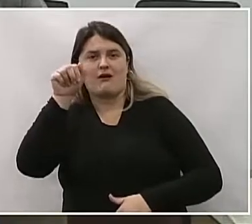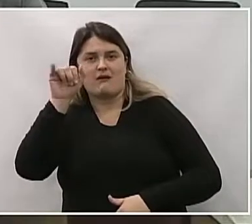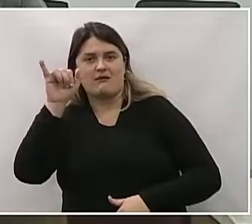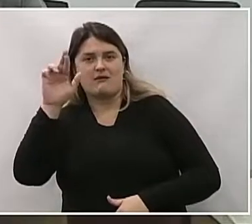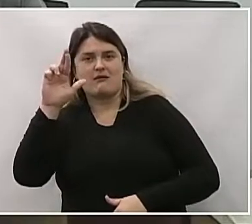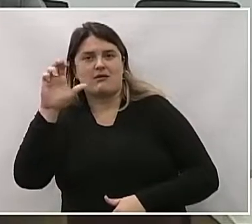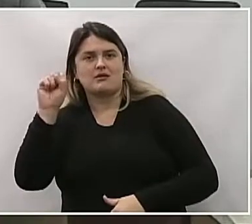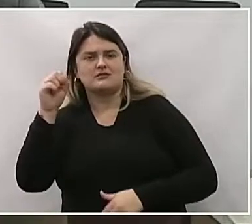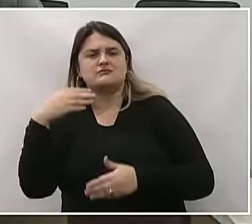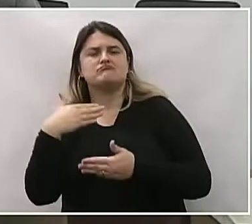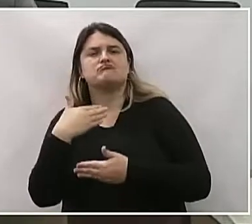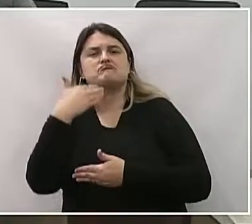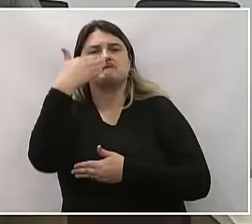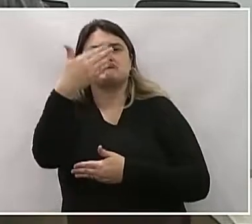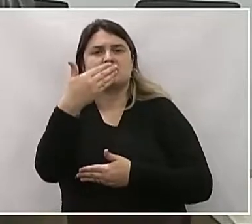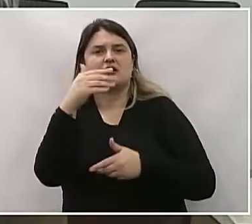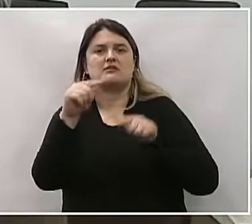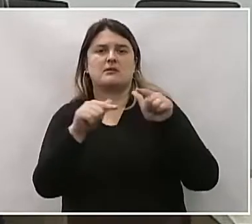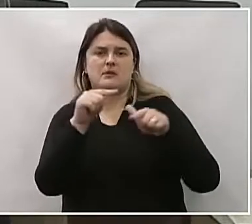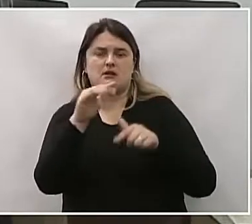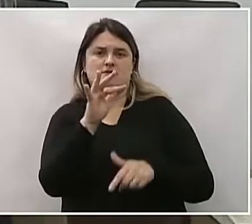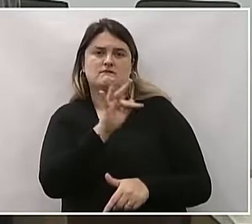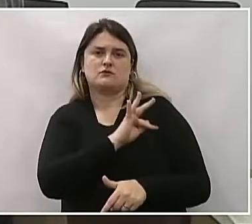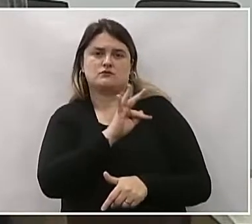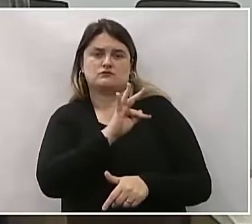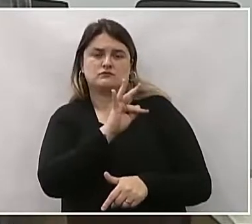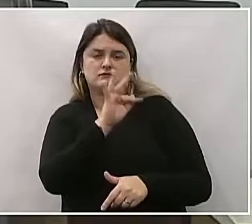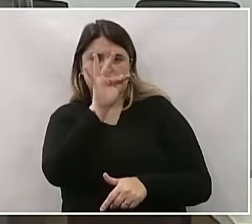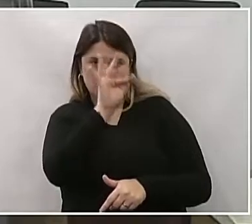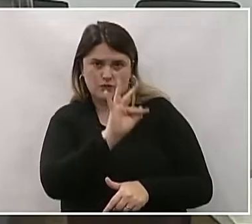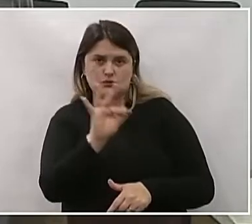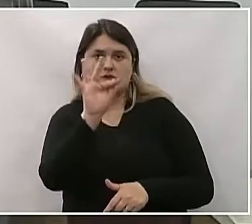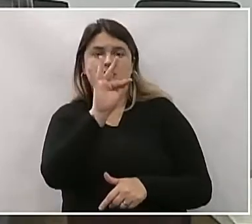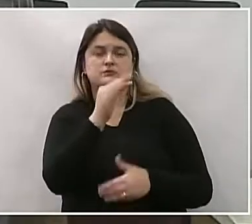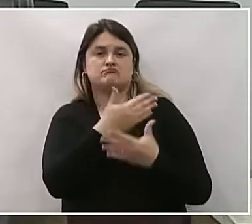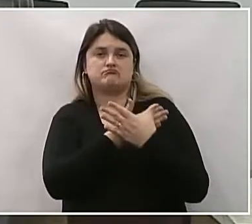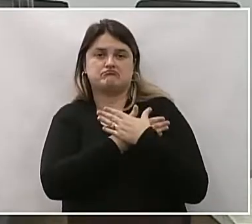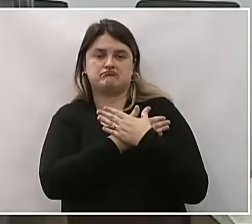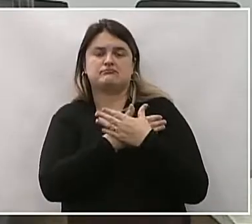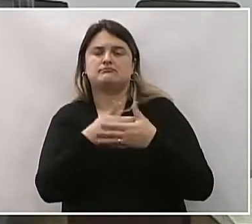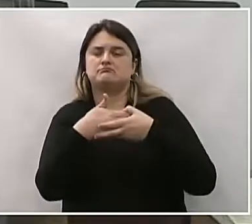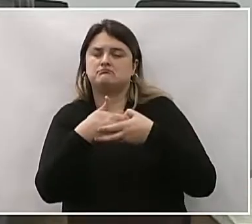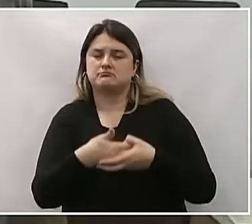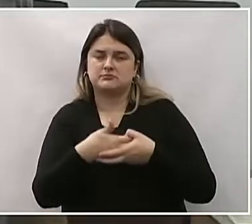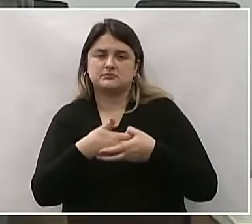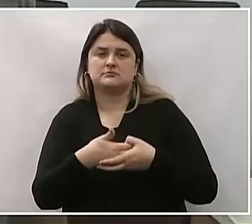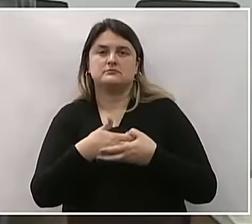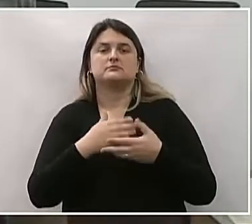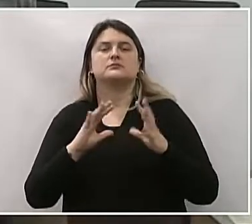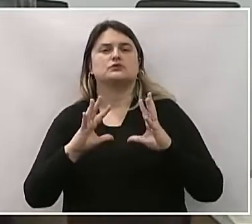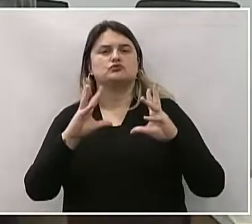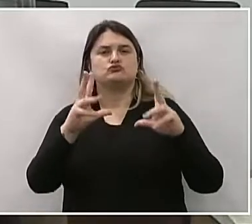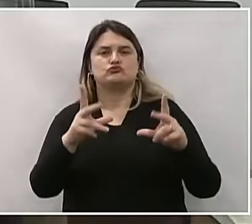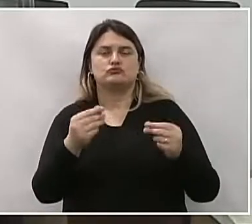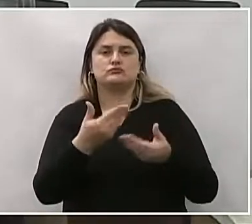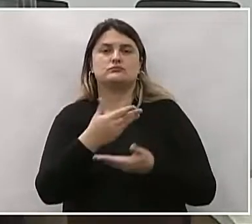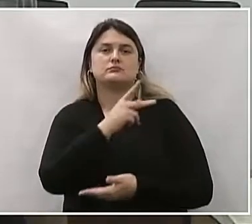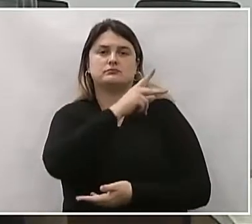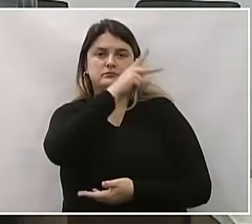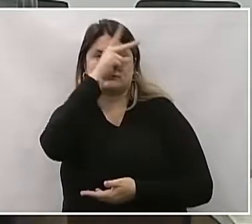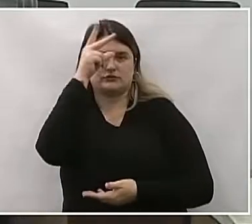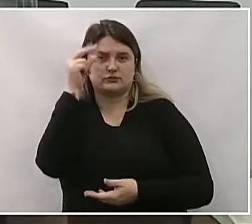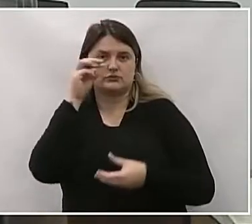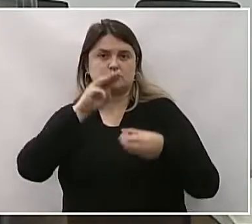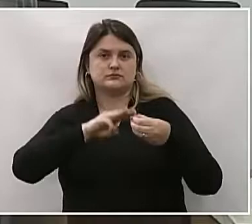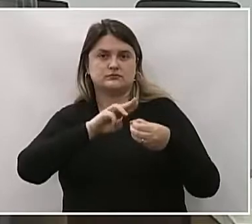na frente da instituição hoje uma potência em nossas cidades também fica que meus parabéns a